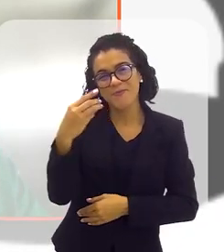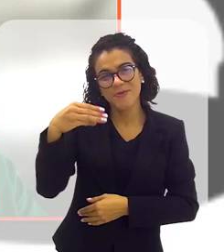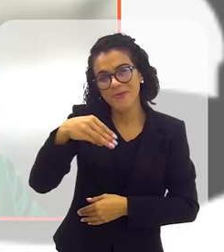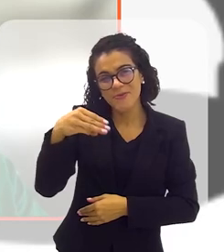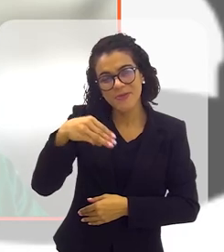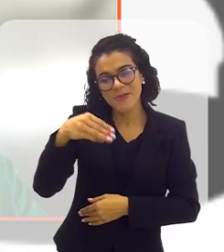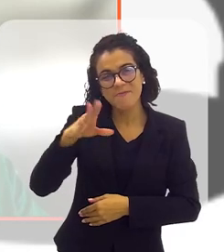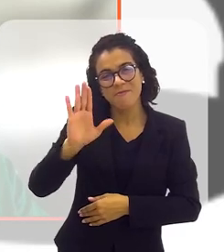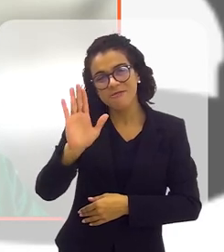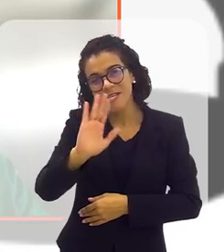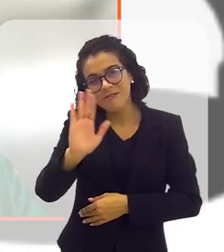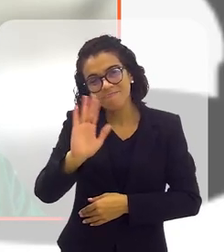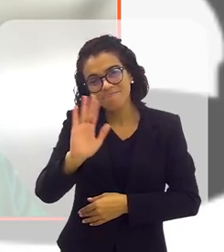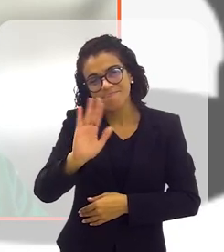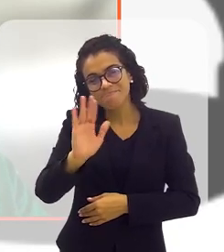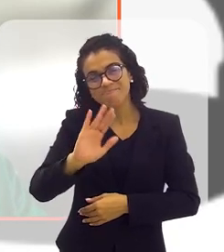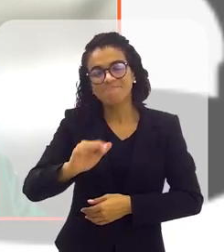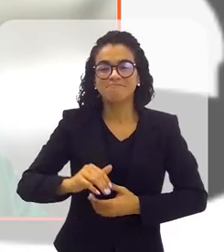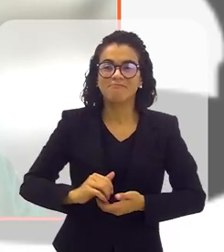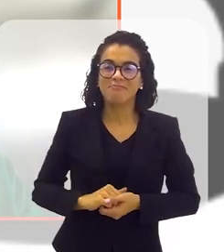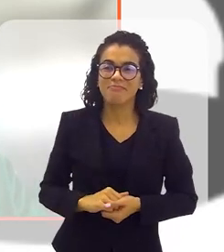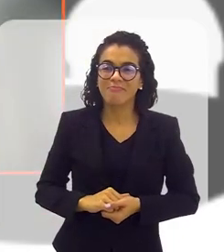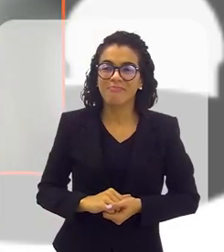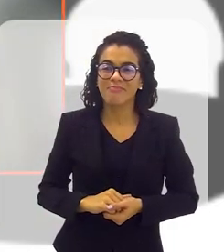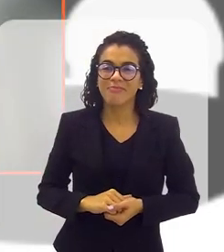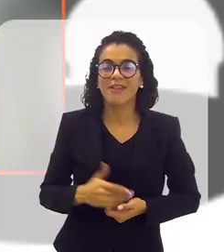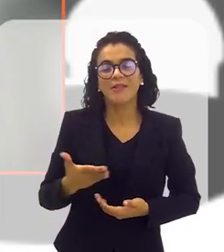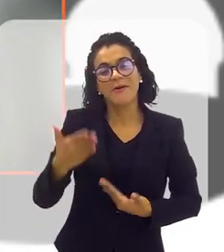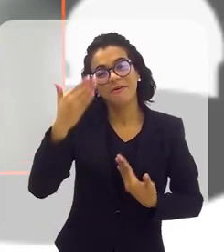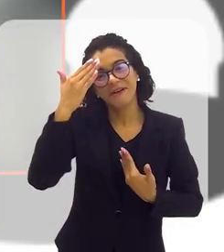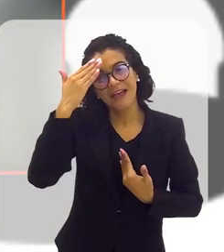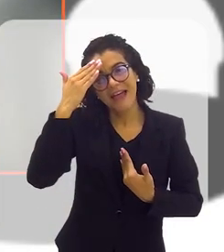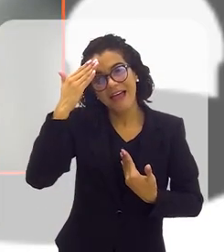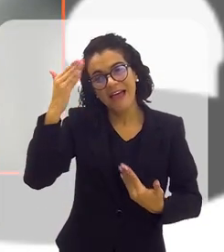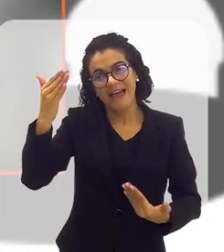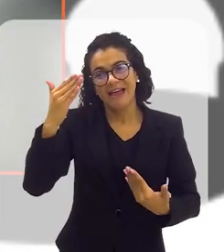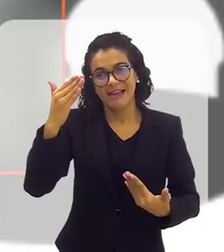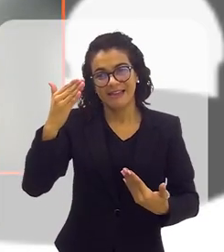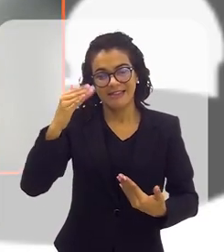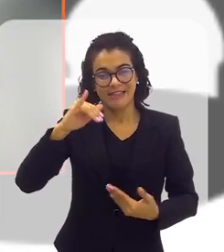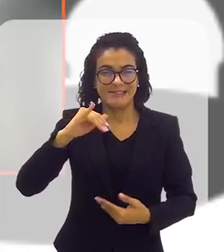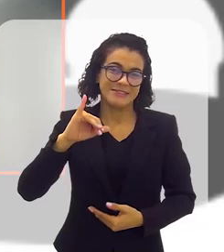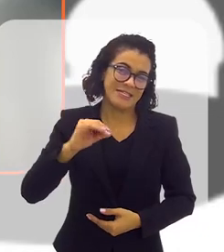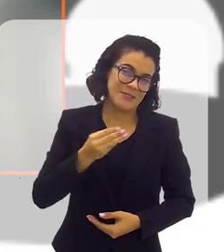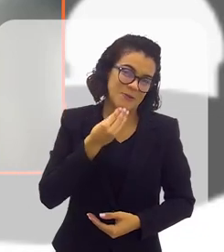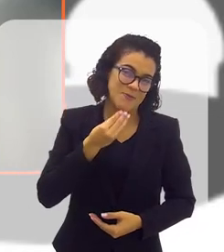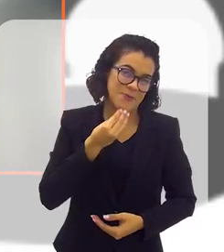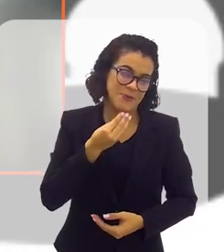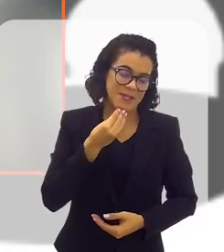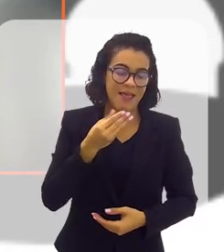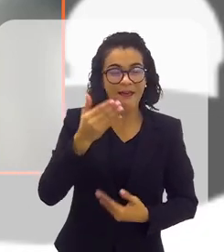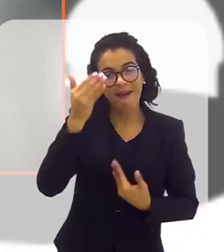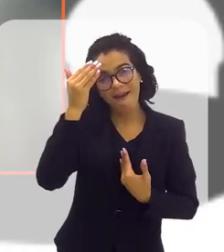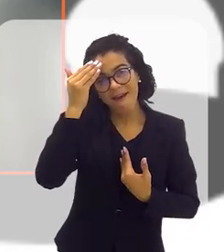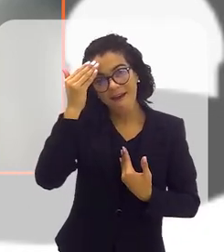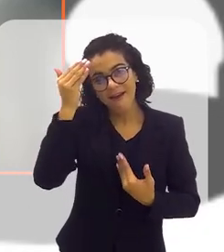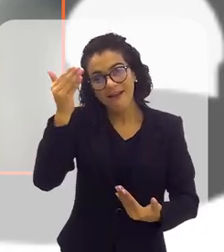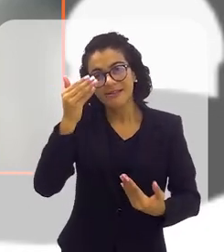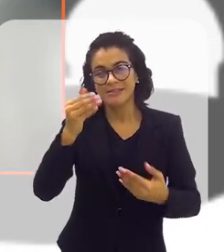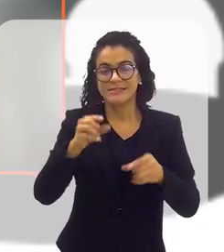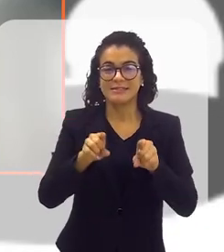agora mais um minutinho para você se despedir. Eu quero agradecer muito essa